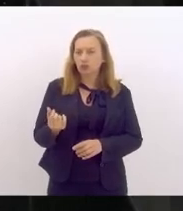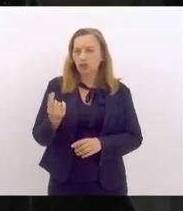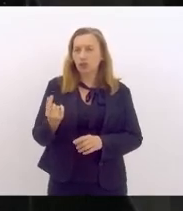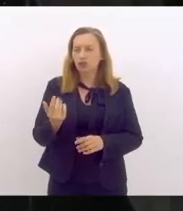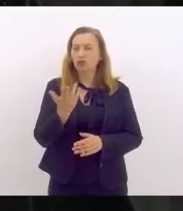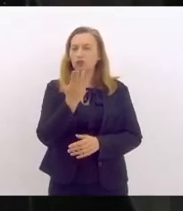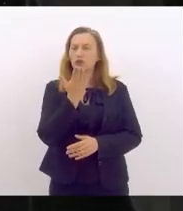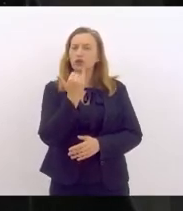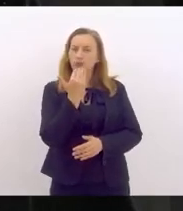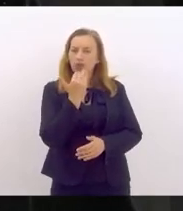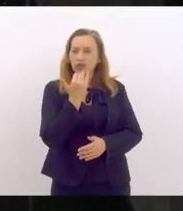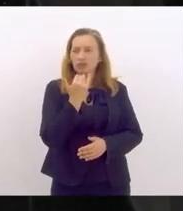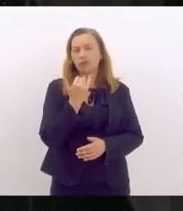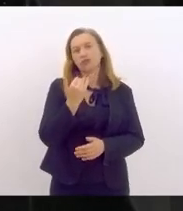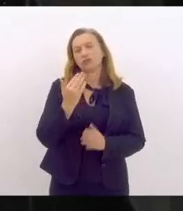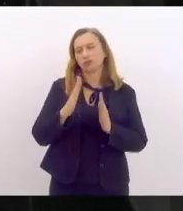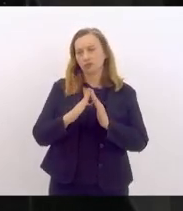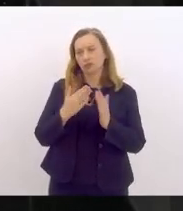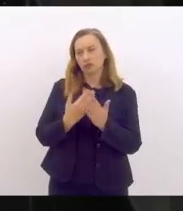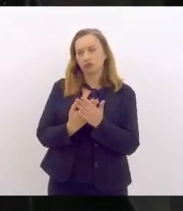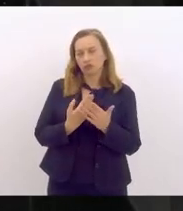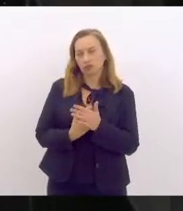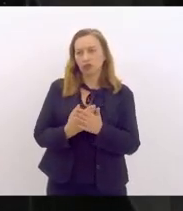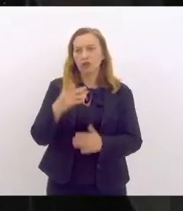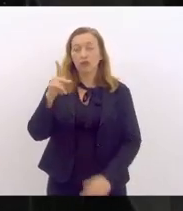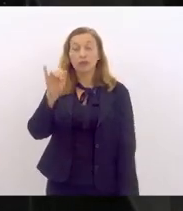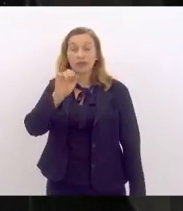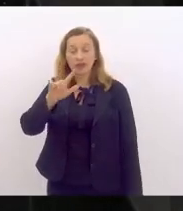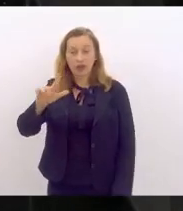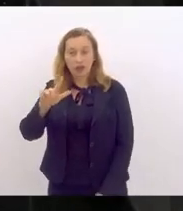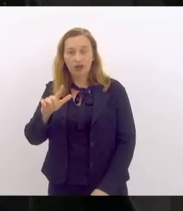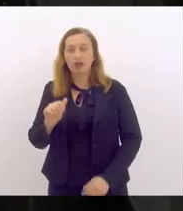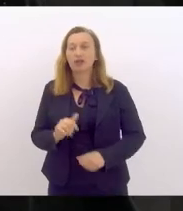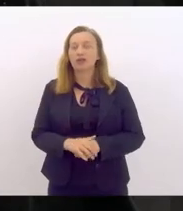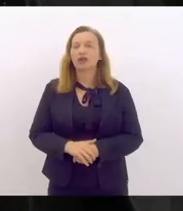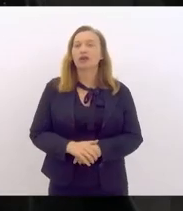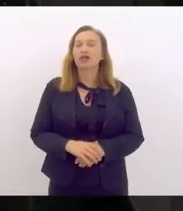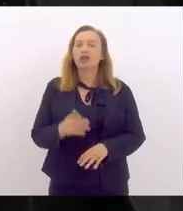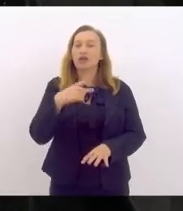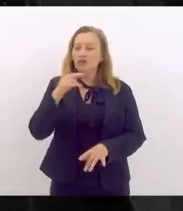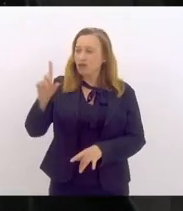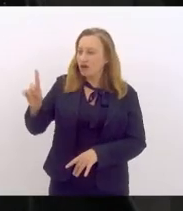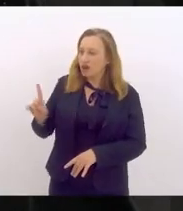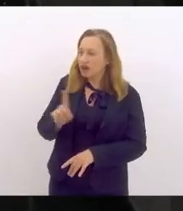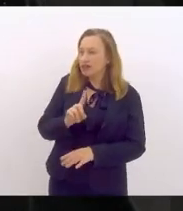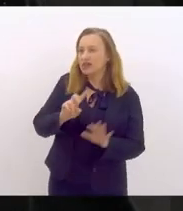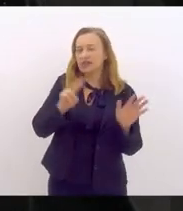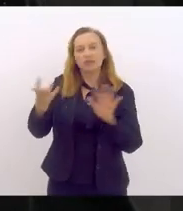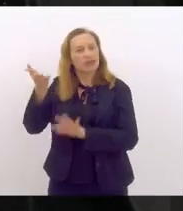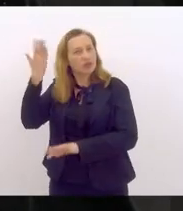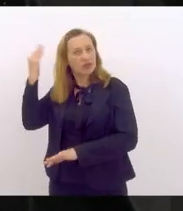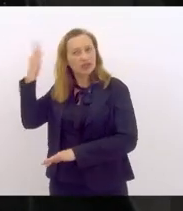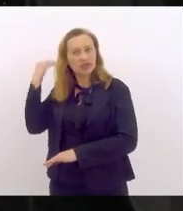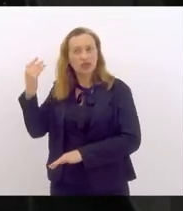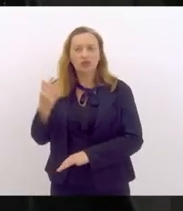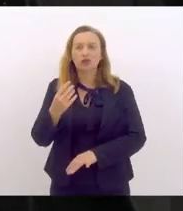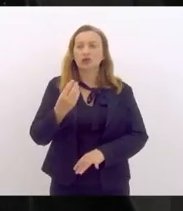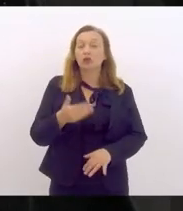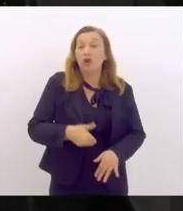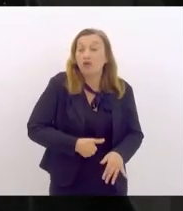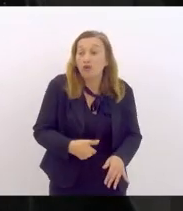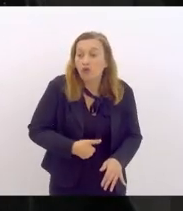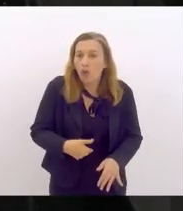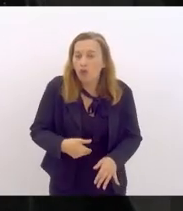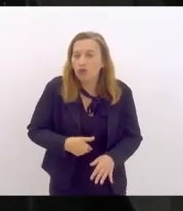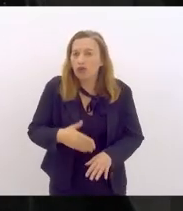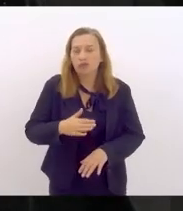de alimentação escolar do pinai Eu na semana retrasada ou semana passada não lembro mais vim aqui falar especificamente sobre o aumento da fome no Brasil